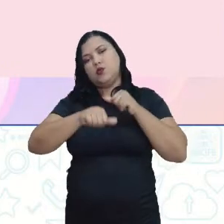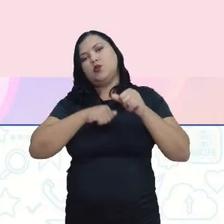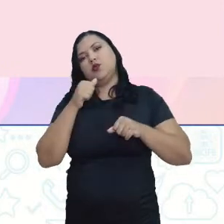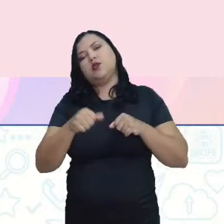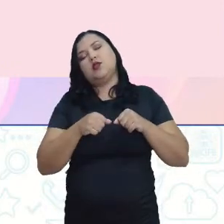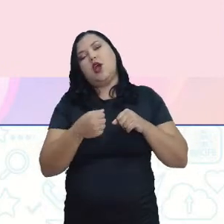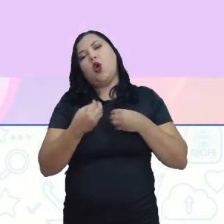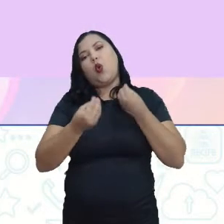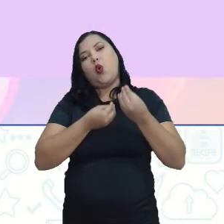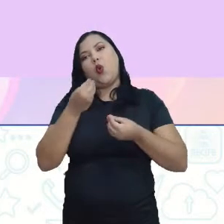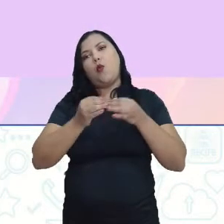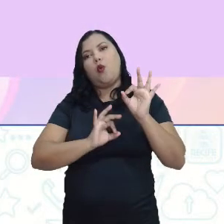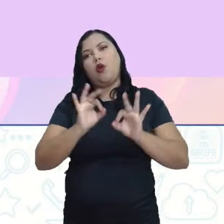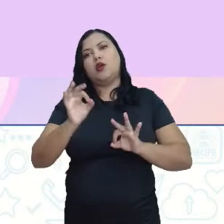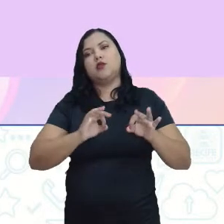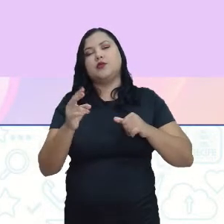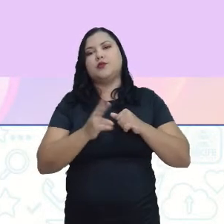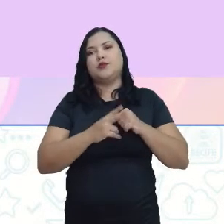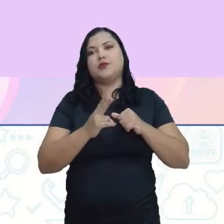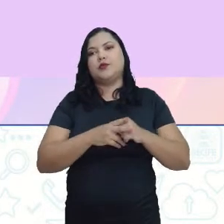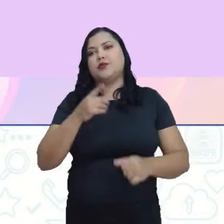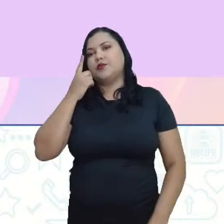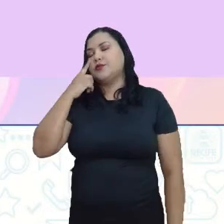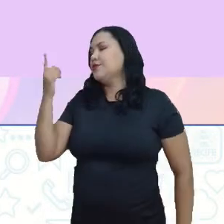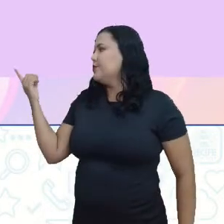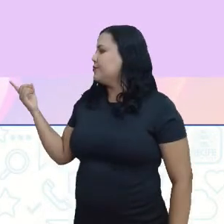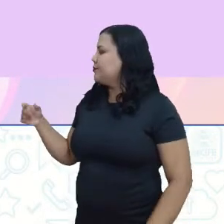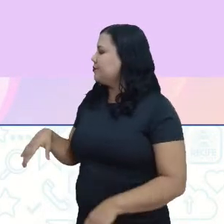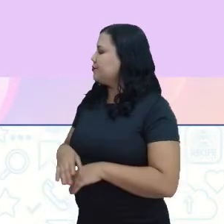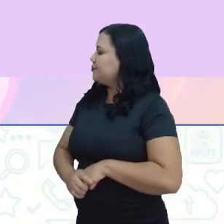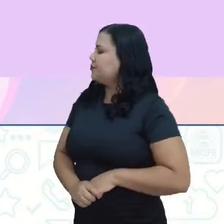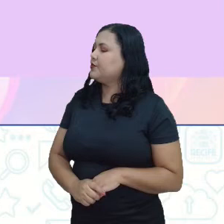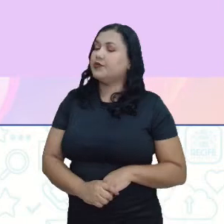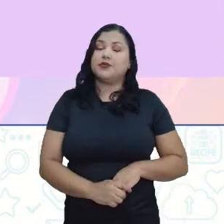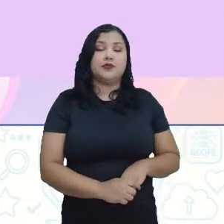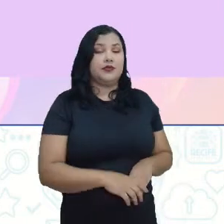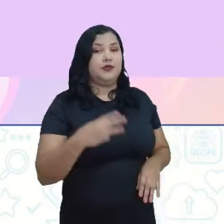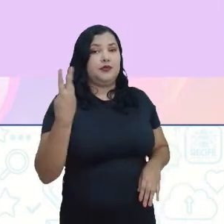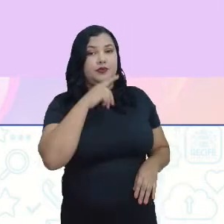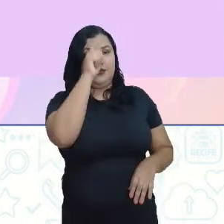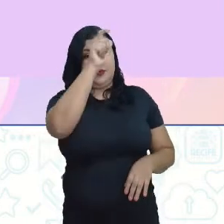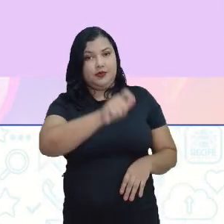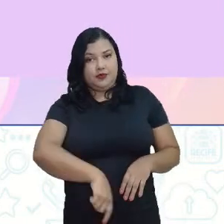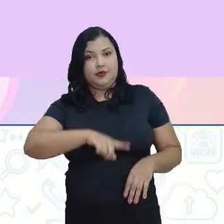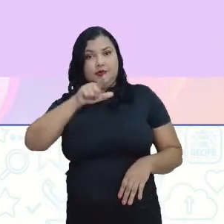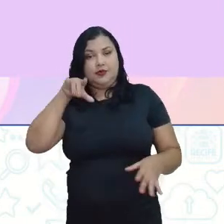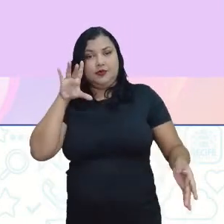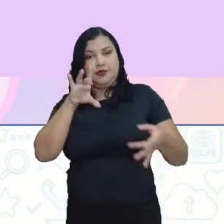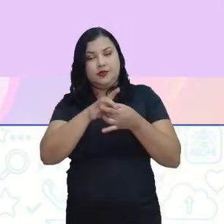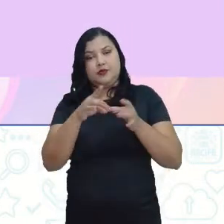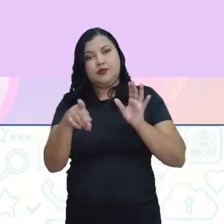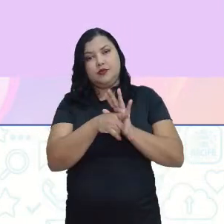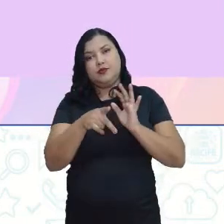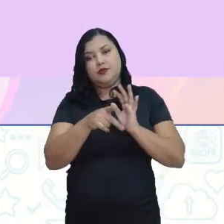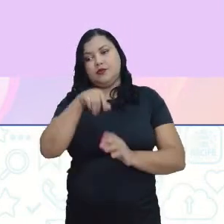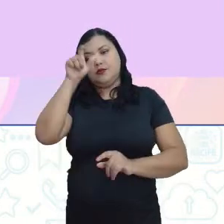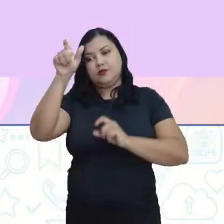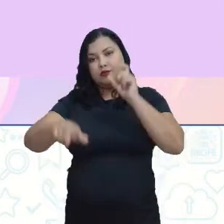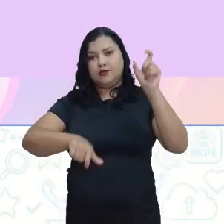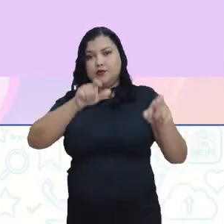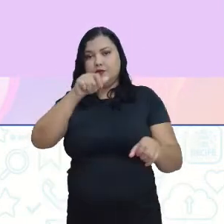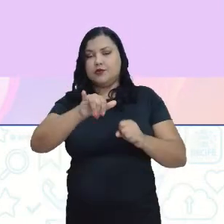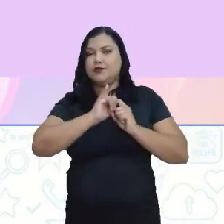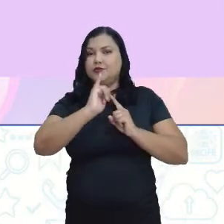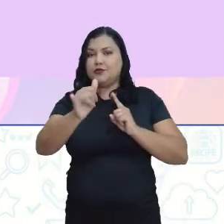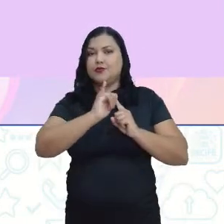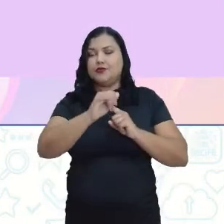verbal. Já a terceira pessoa verbal relaciona-se com a terceira pessoa do discurso, que é aquela sobre quem se